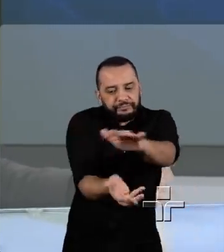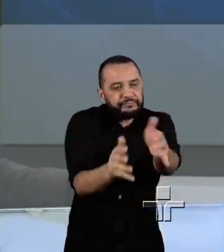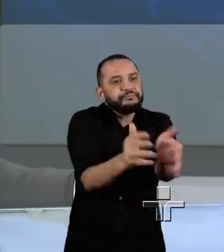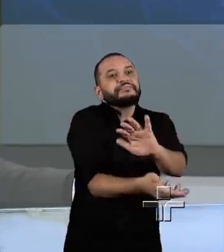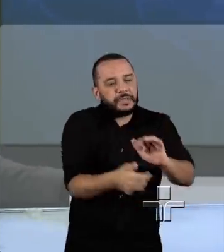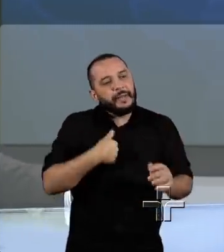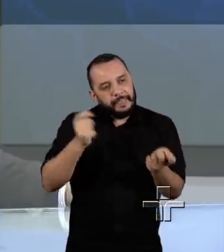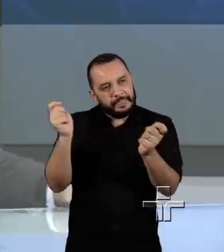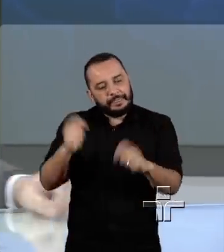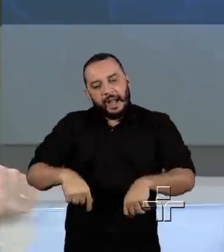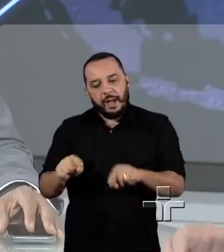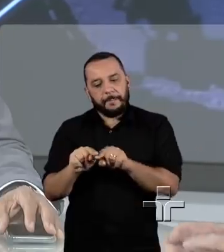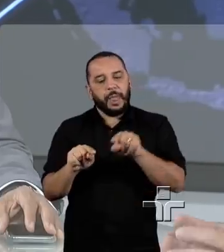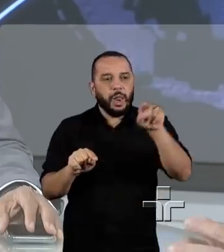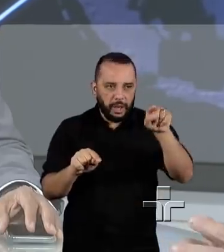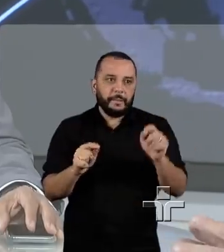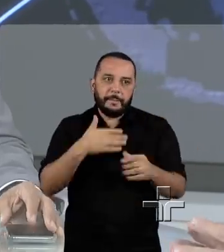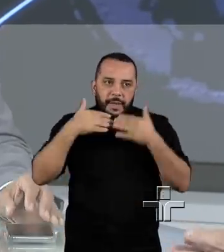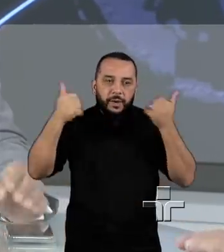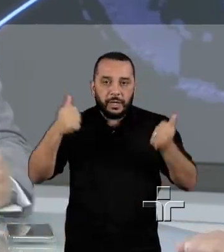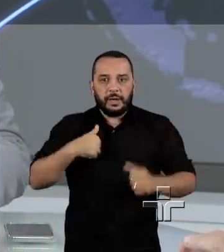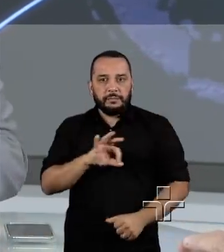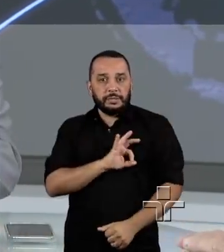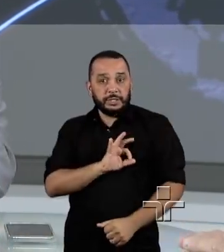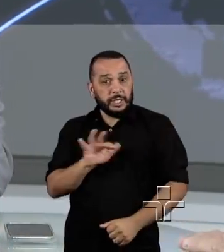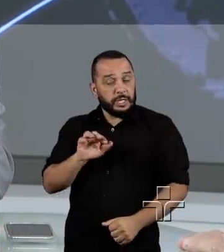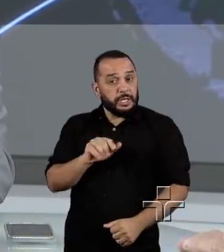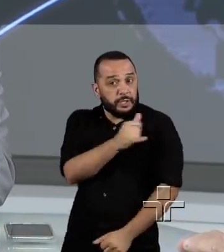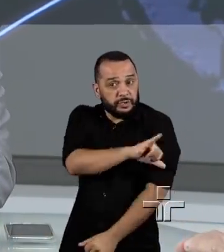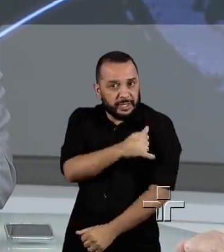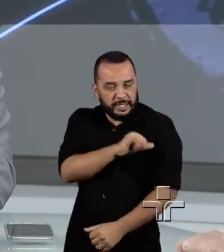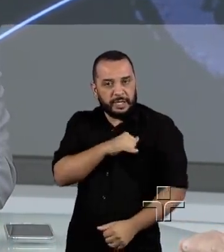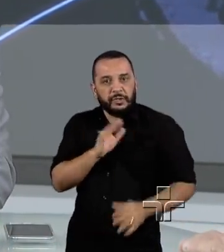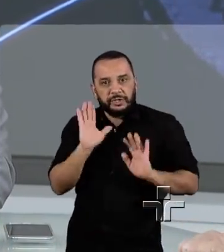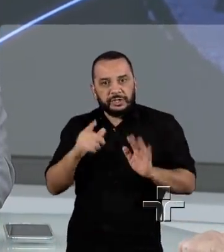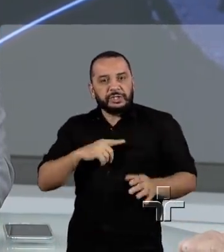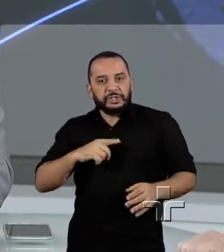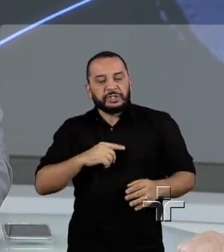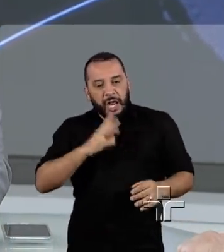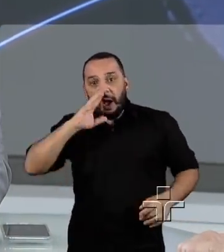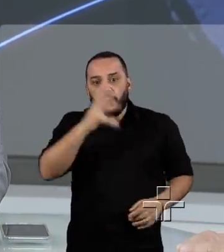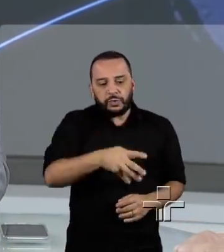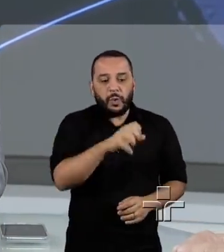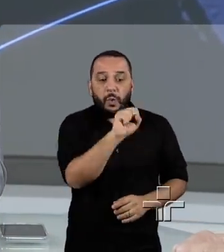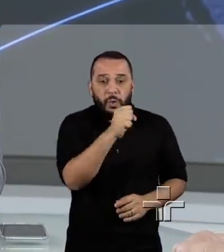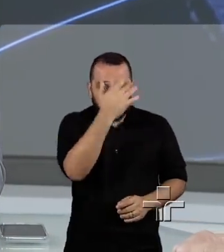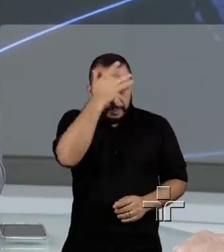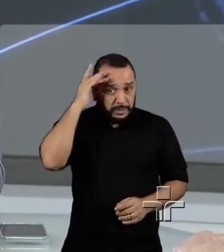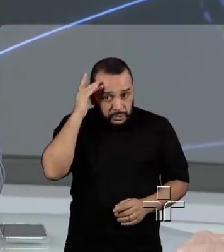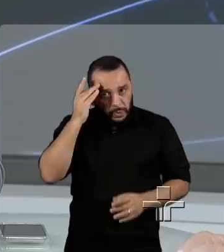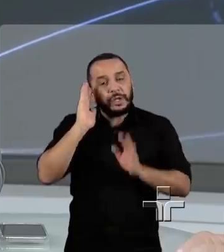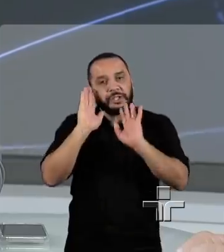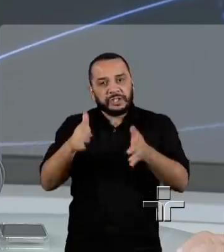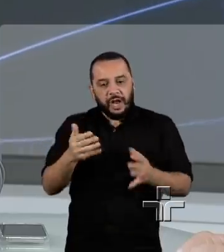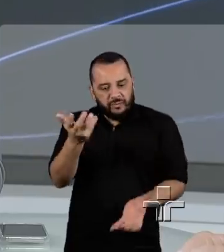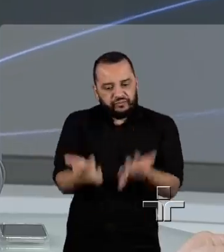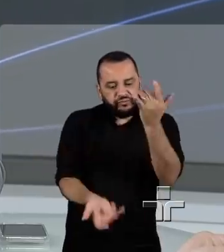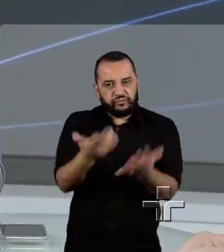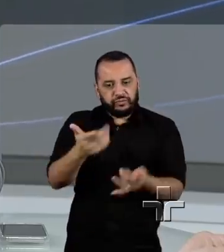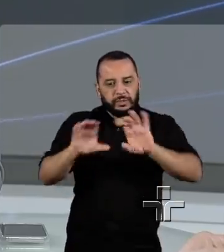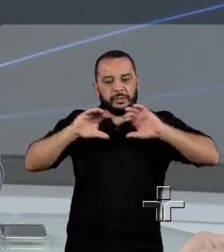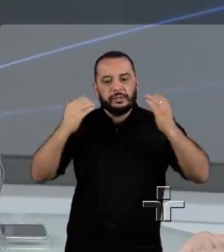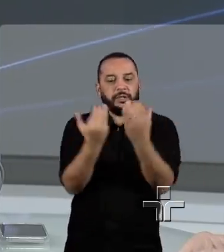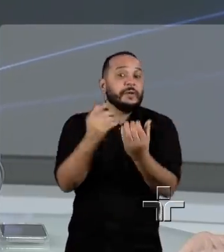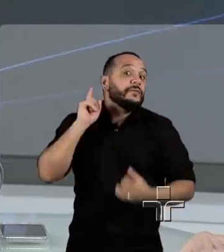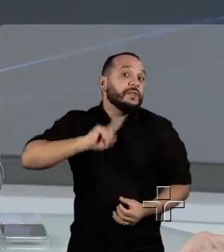sequência à reforma da Previdência. A Polícia do Rio de Janeiro indiciou 8 pessoas pelas mortes do incêndio no centro de treinamento do Flamengo, entre elas